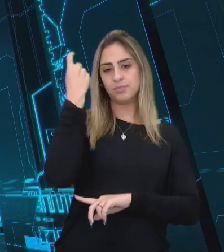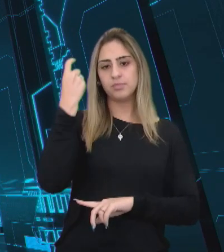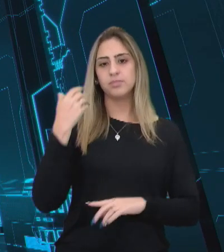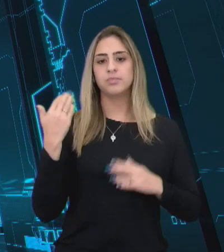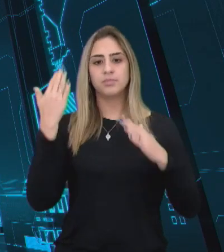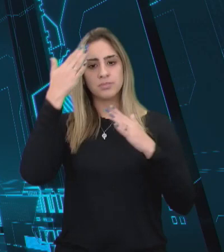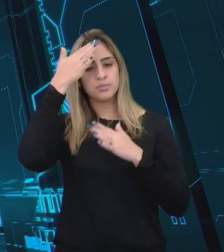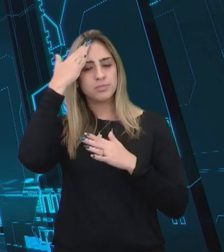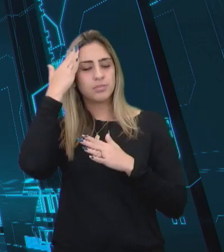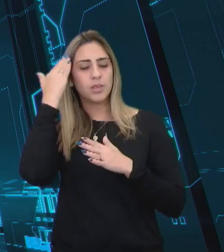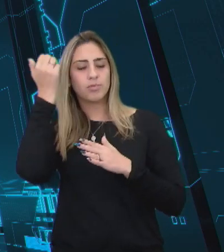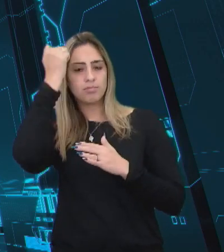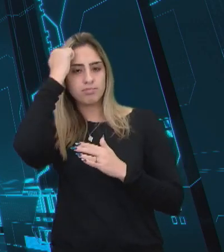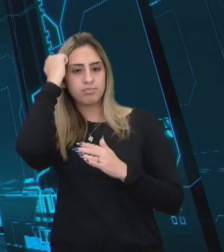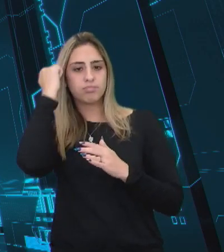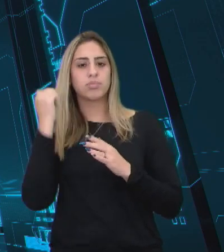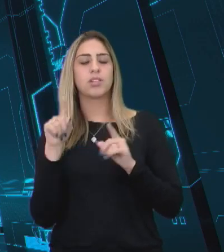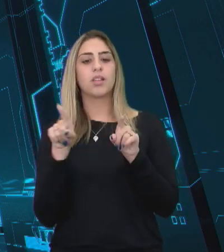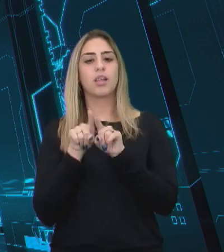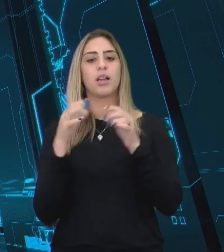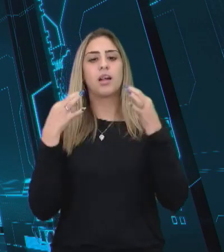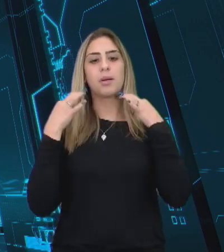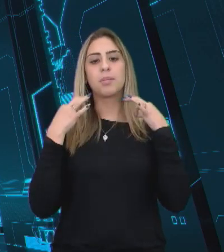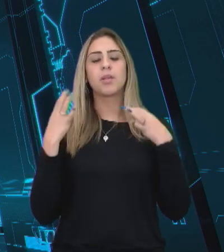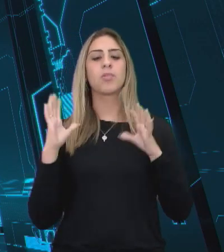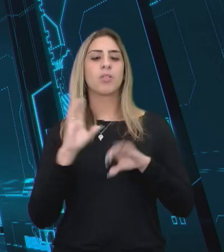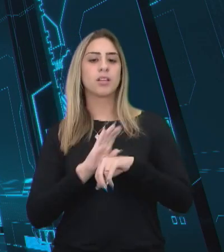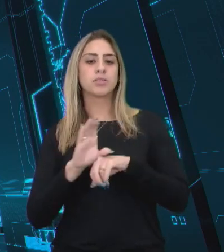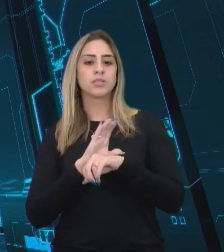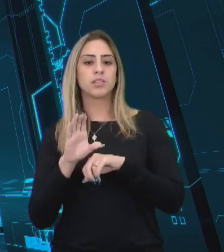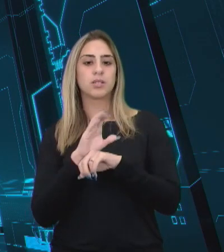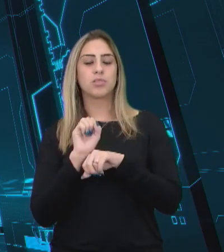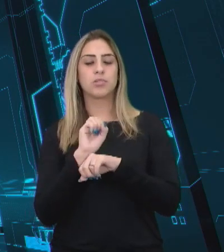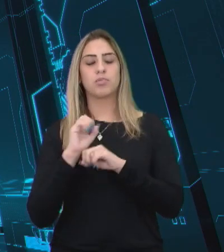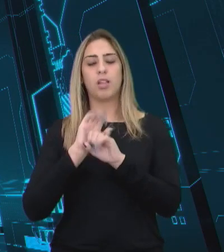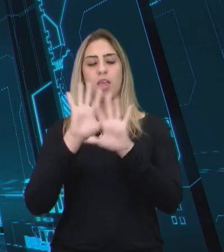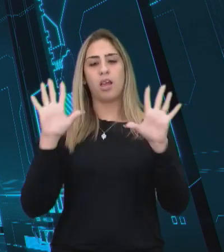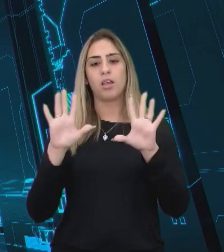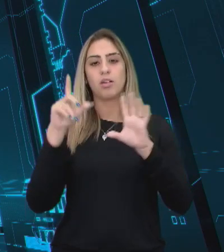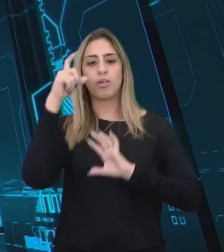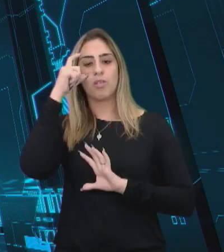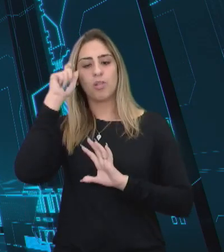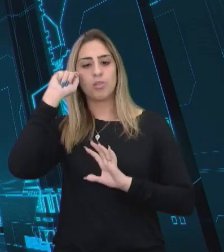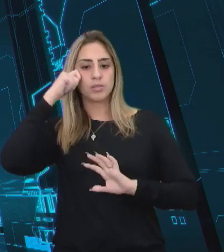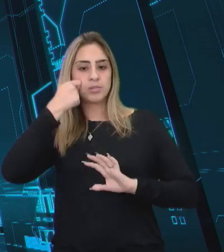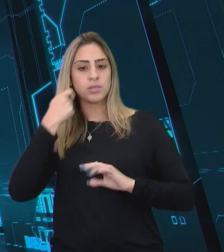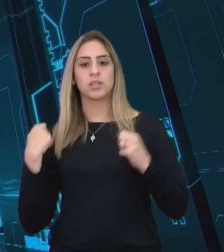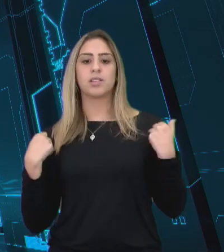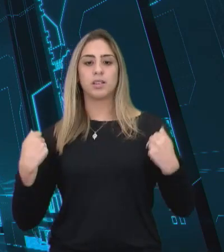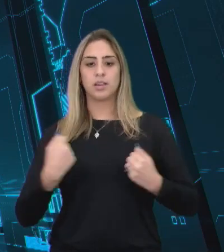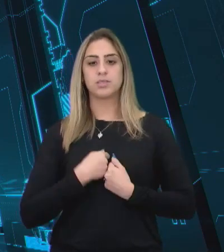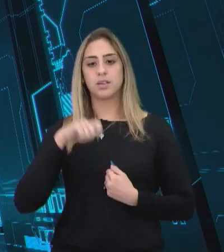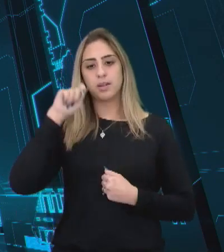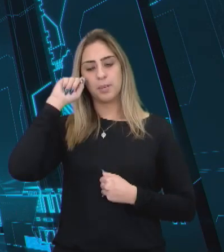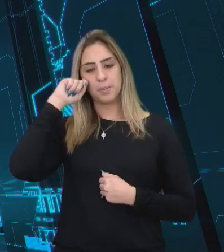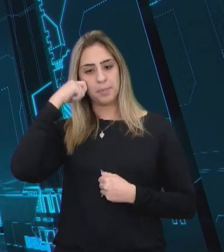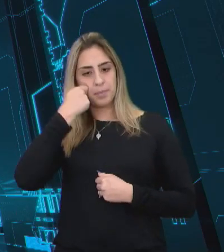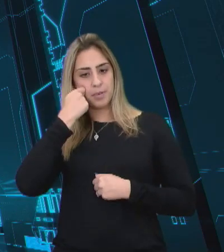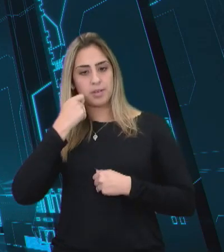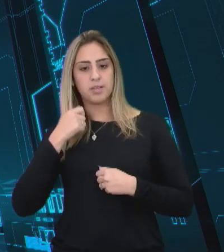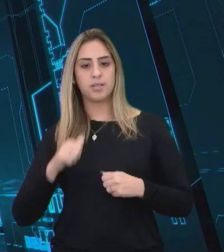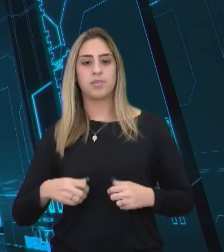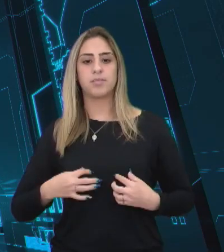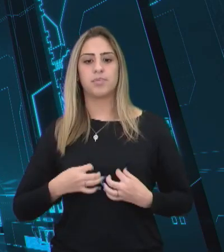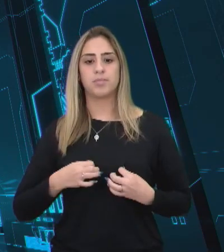cabelos curtinhos, castanhos claros, tenho um óculos preto, um brinco preto, estou com um casaco preto, uma blusa azul,